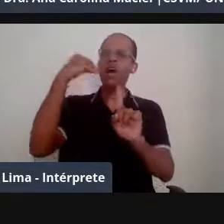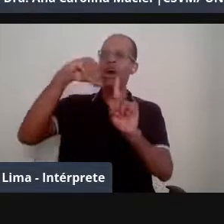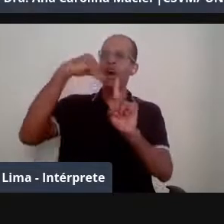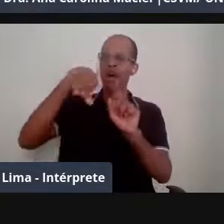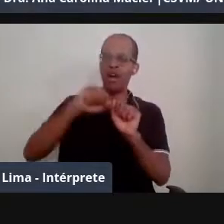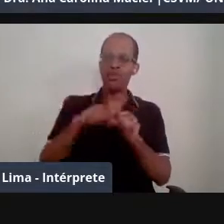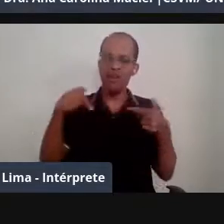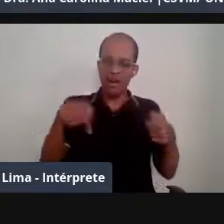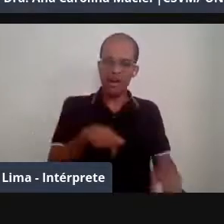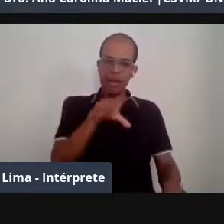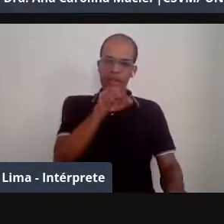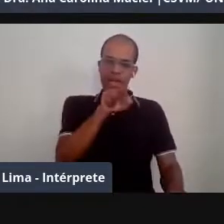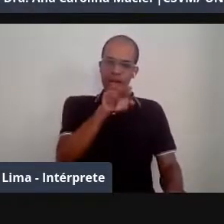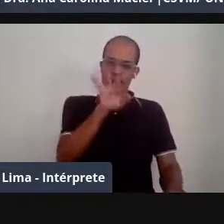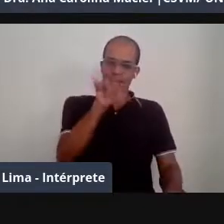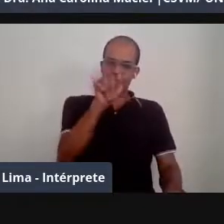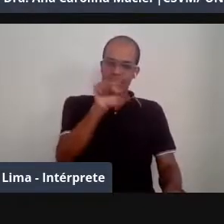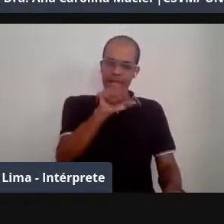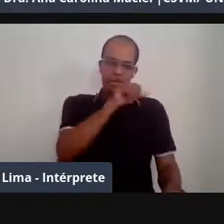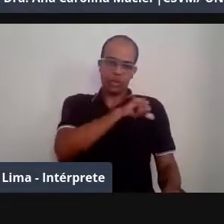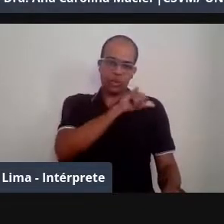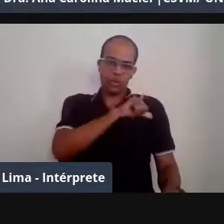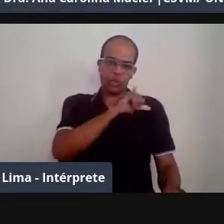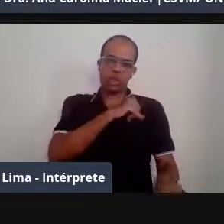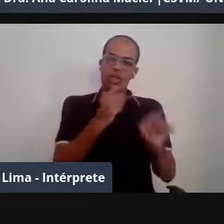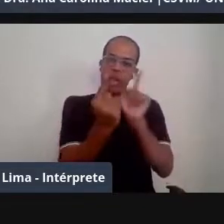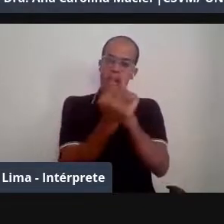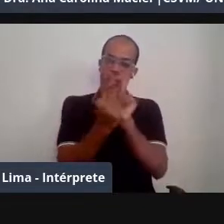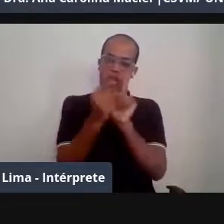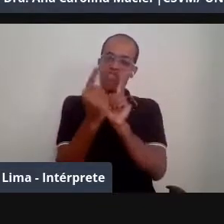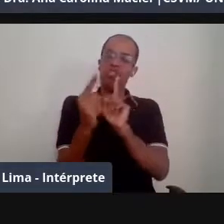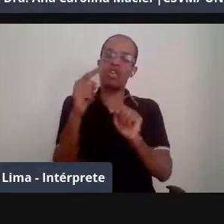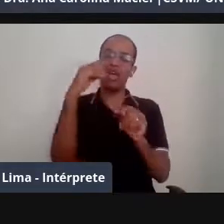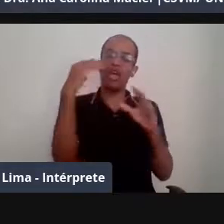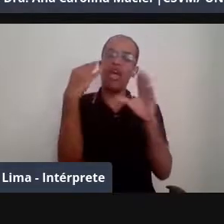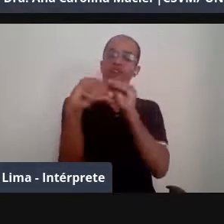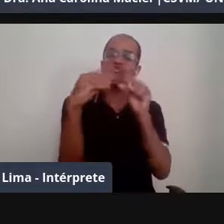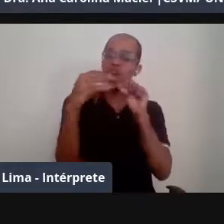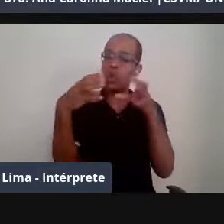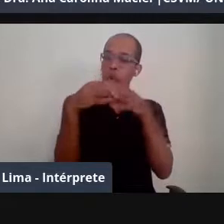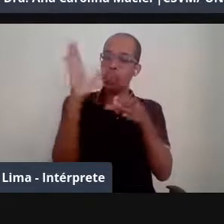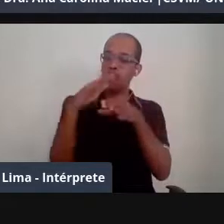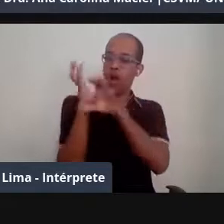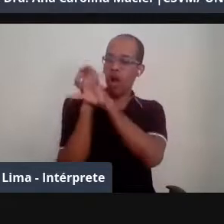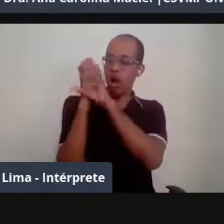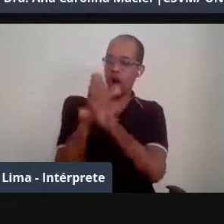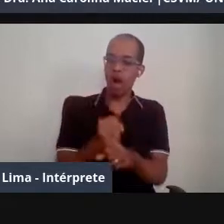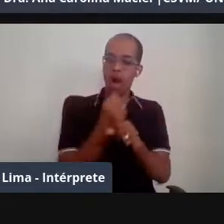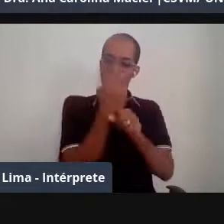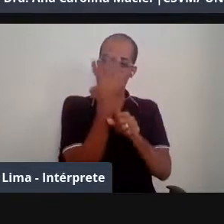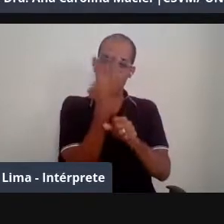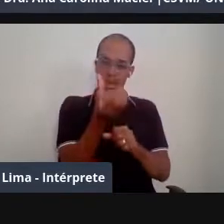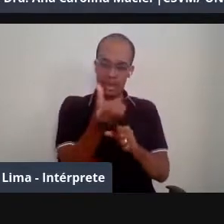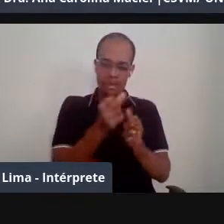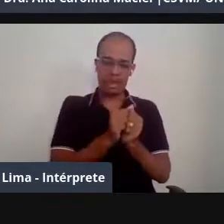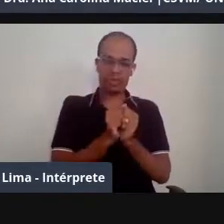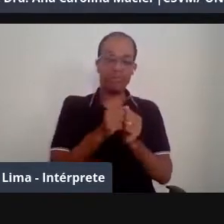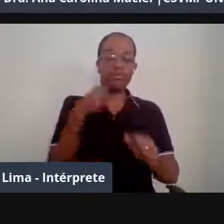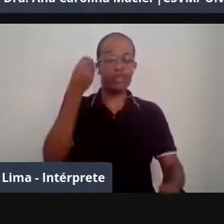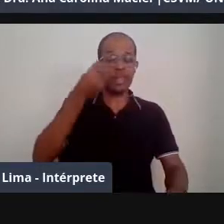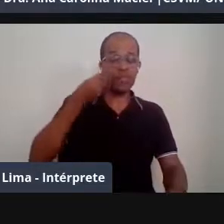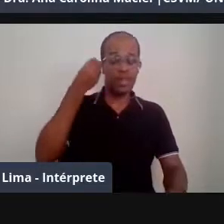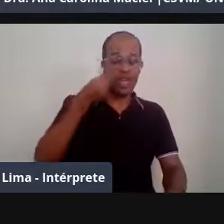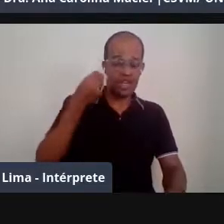do Rio atende refugiados há 46 anos e acho que em nossa experiência nós podemos afirmar